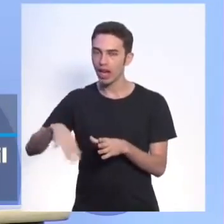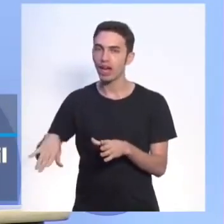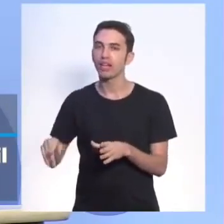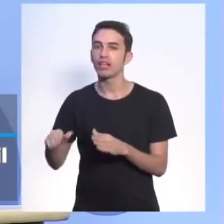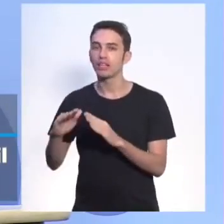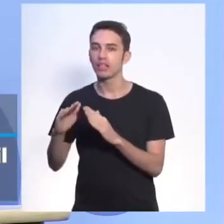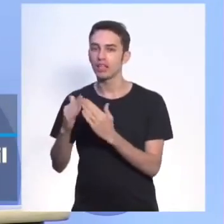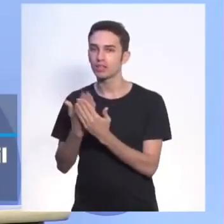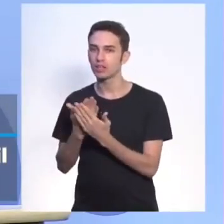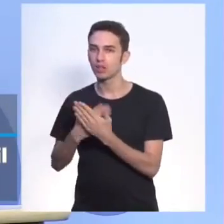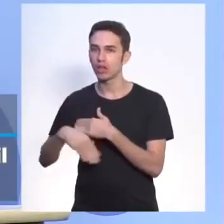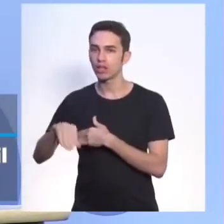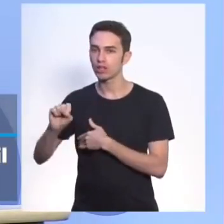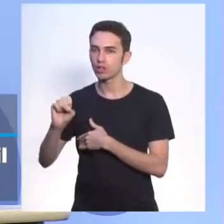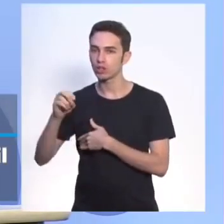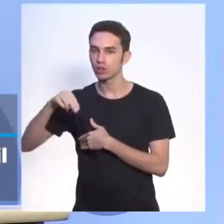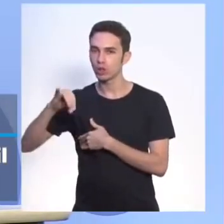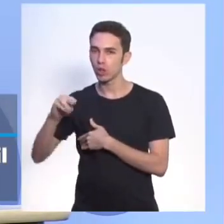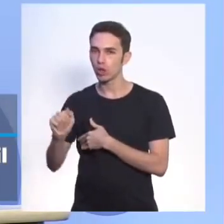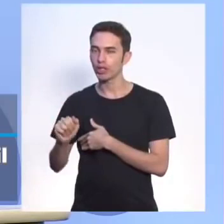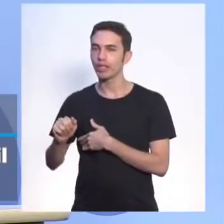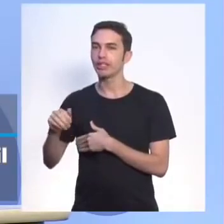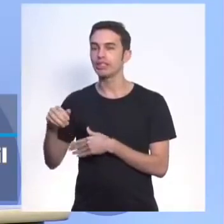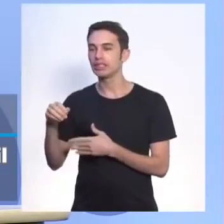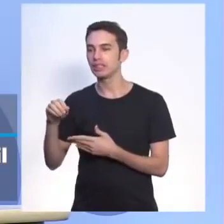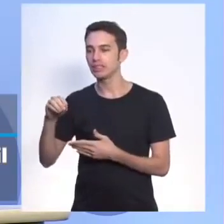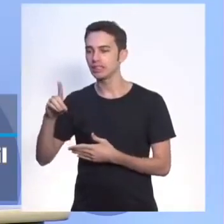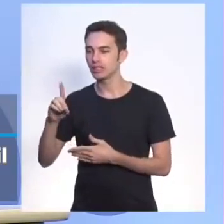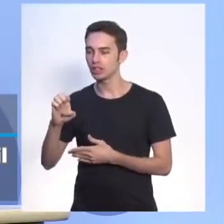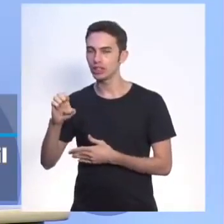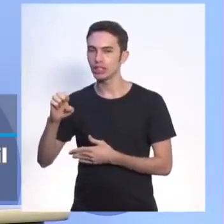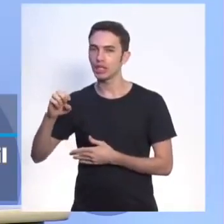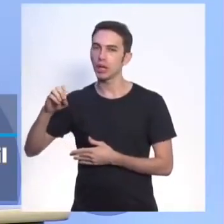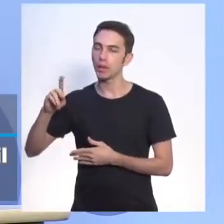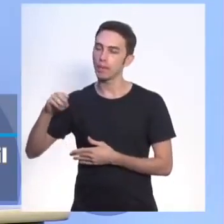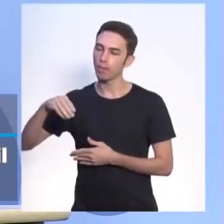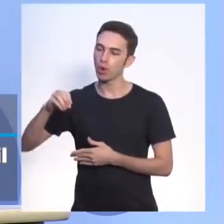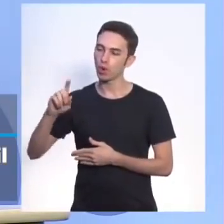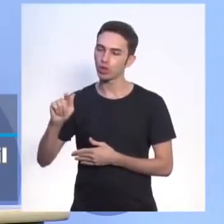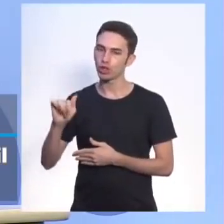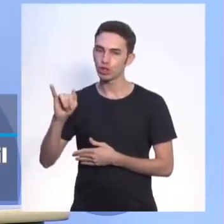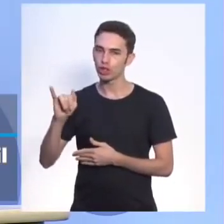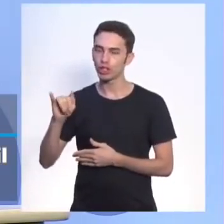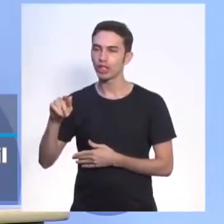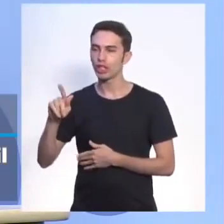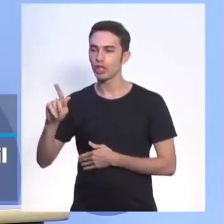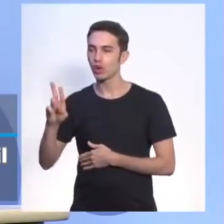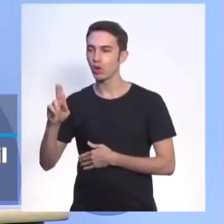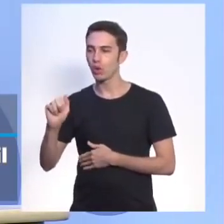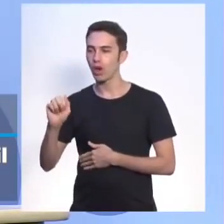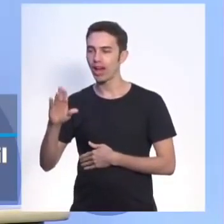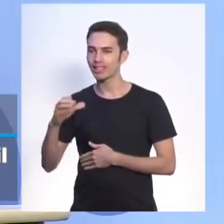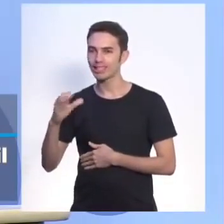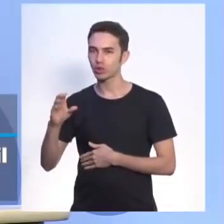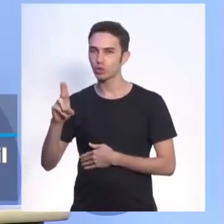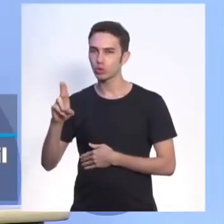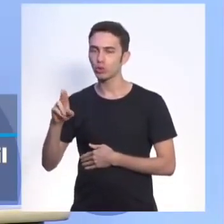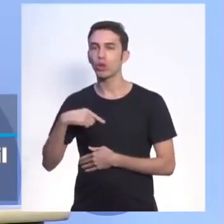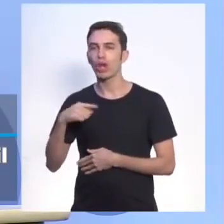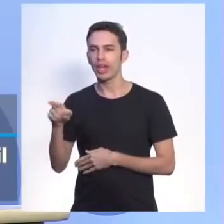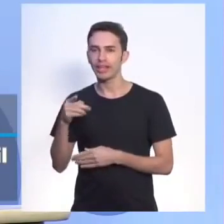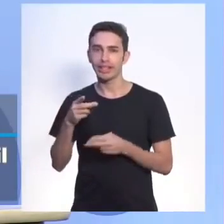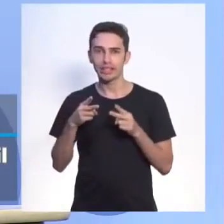escola Sônia de Mogi Guaçu. Está desde manhã participando das aulas junto com os estudantes. Professor